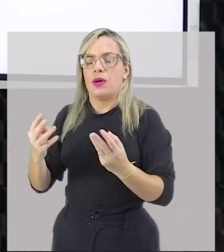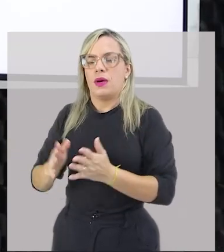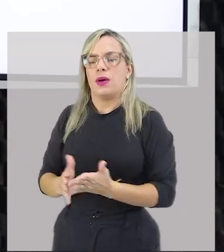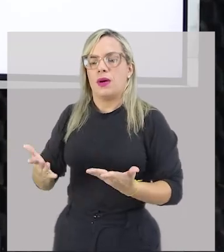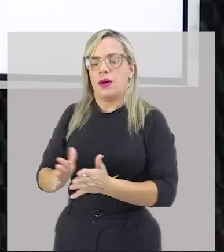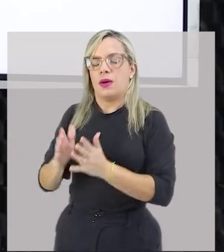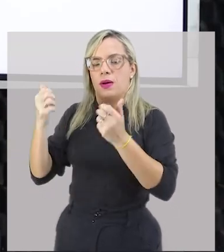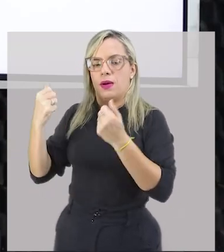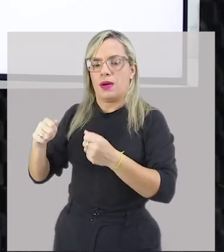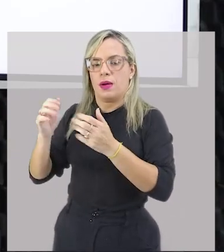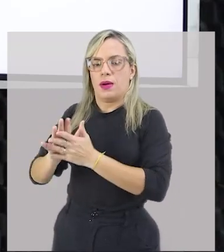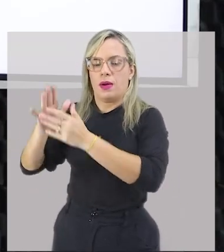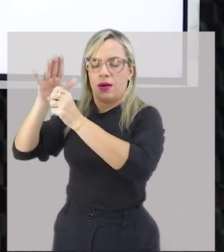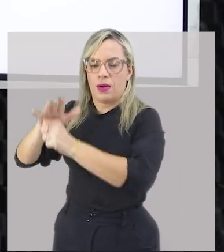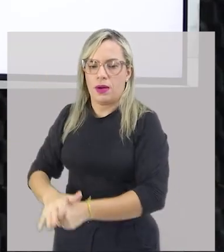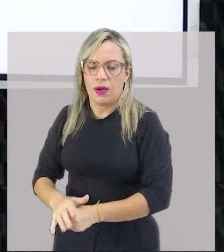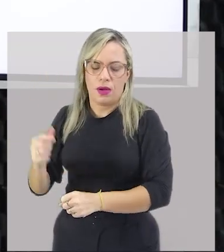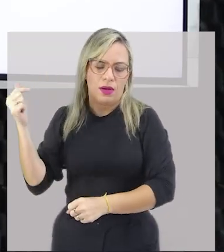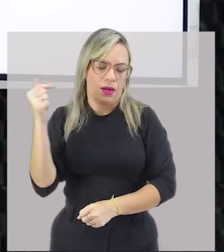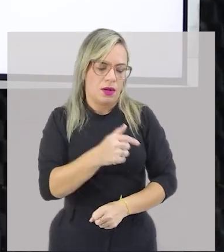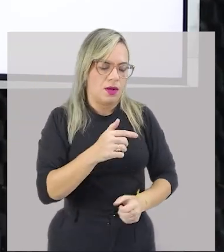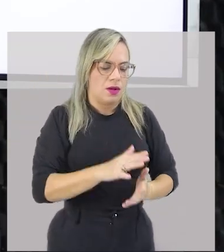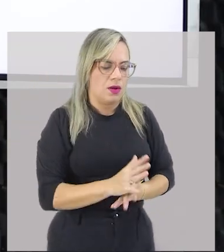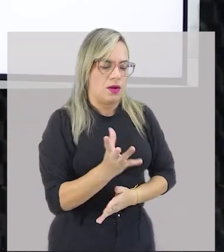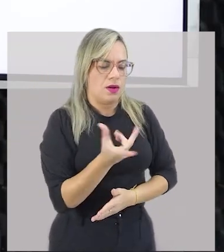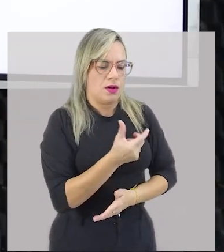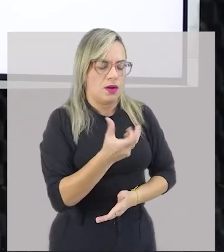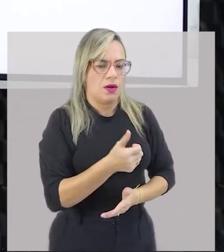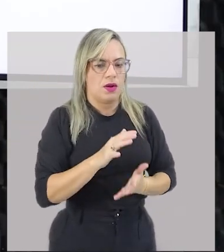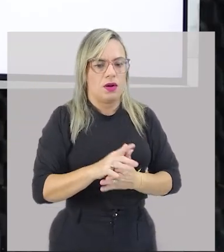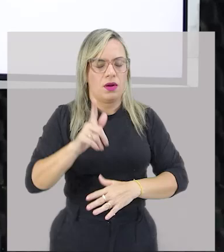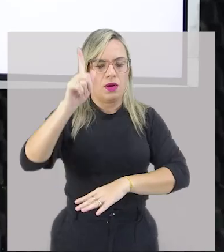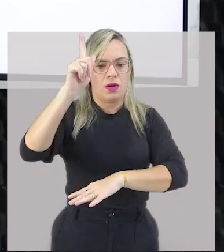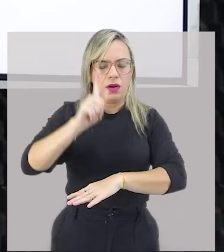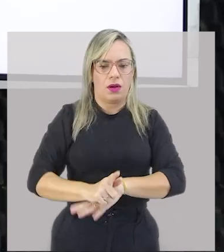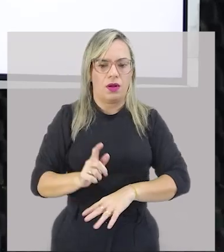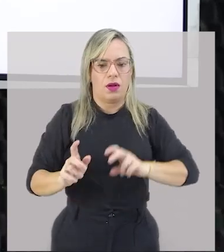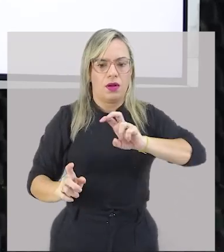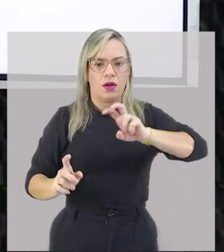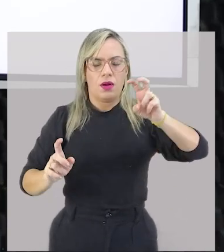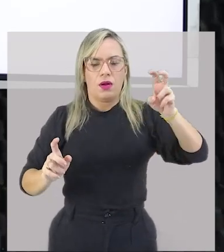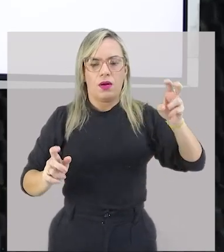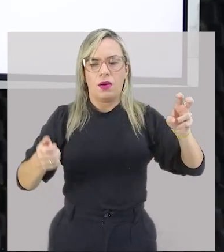maior, mas é só para ele cair com a mesma aceleração da gravidade